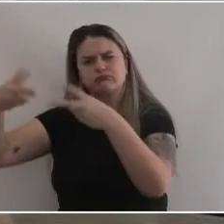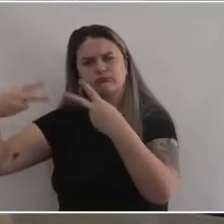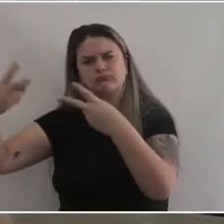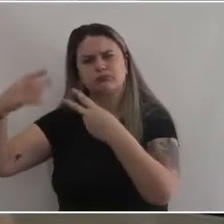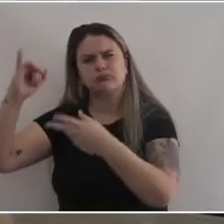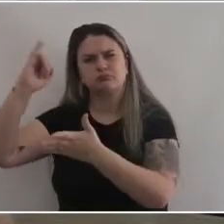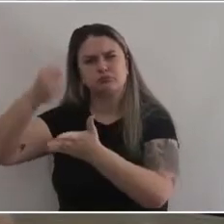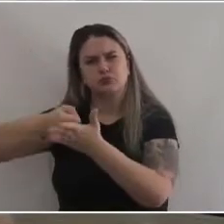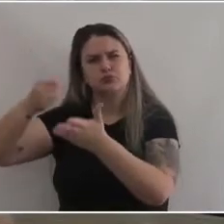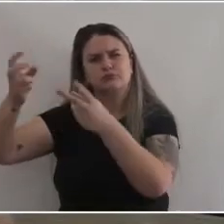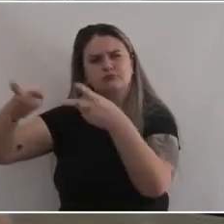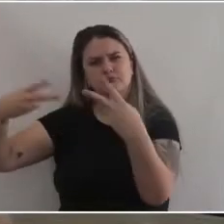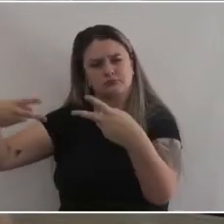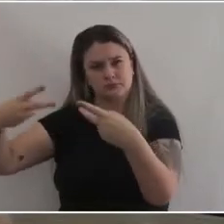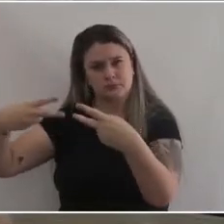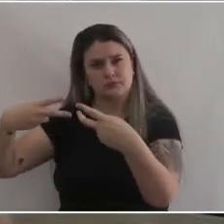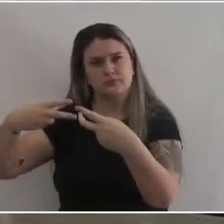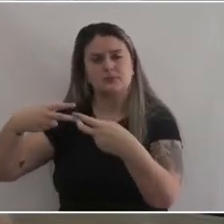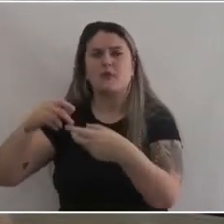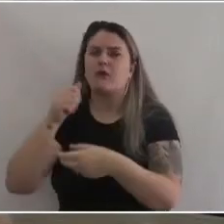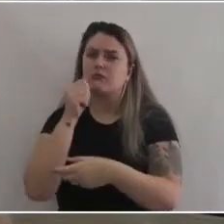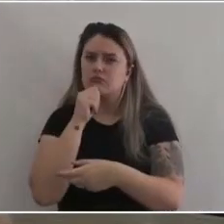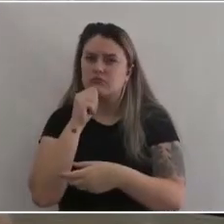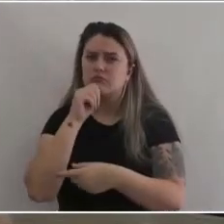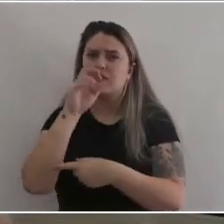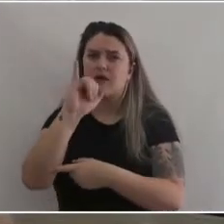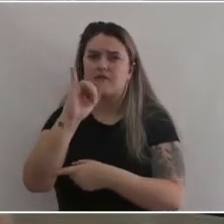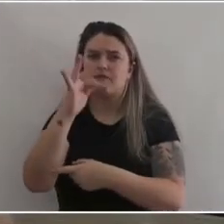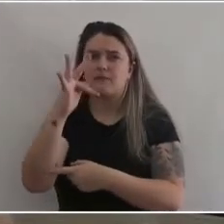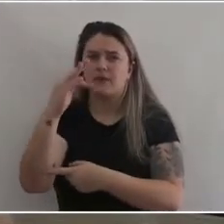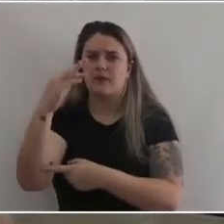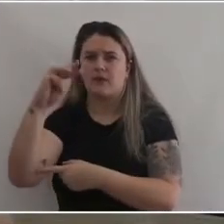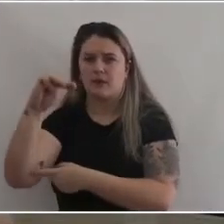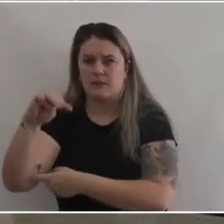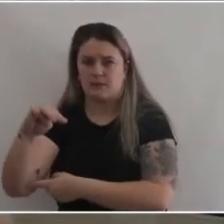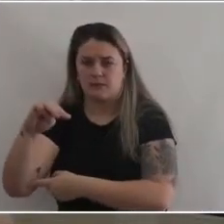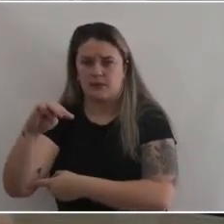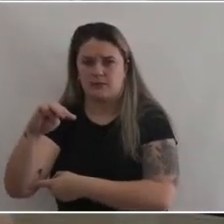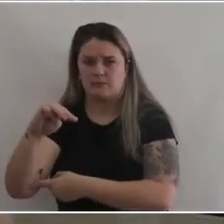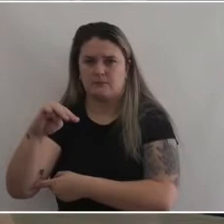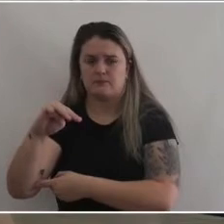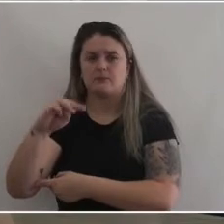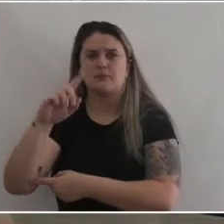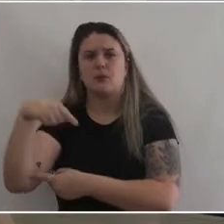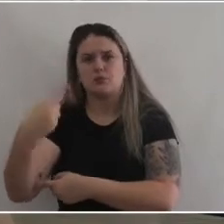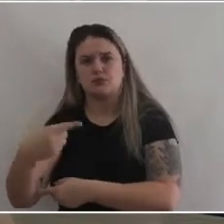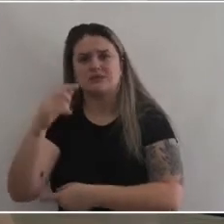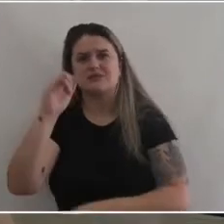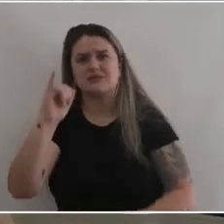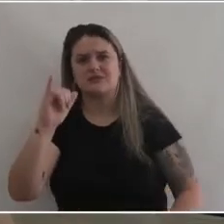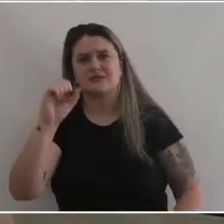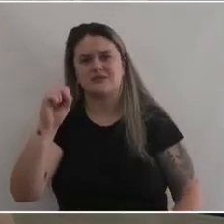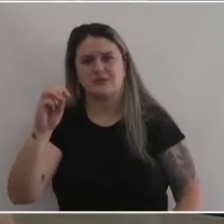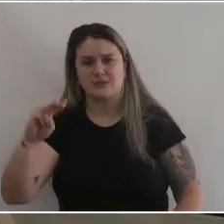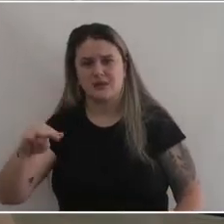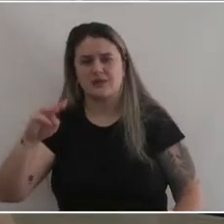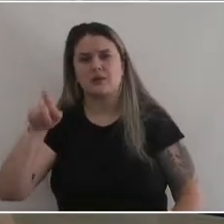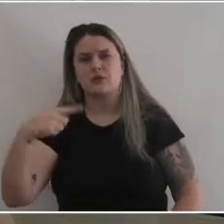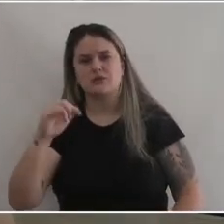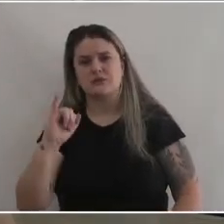Então, o carro-chefe continua sendo o FPM, seguido de ICMS,